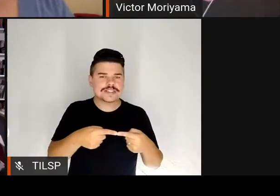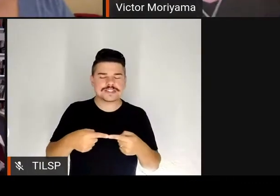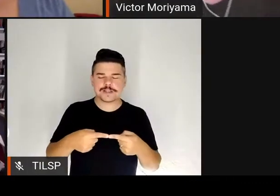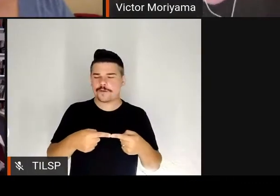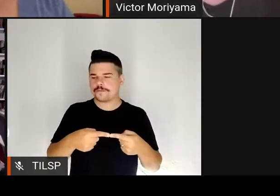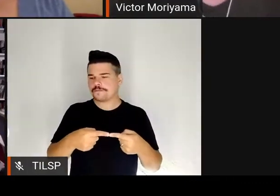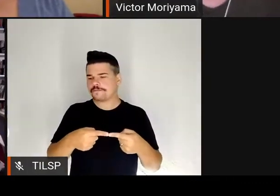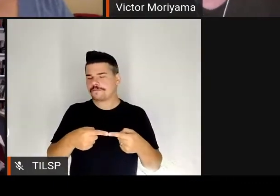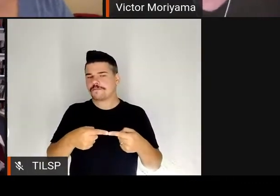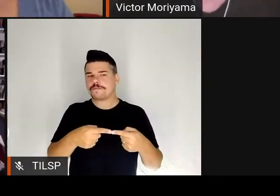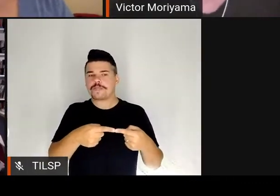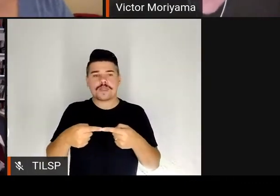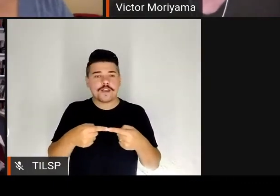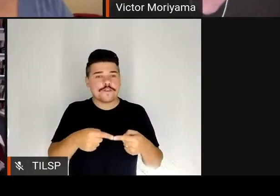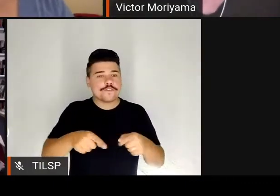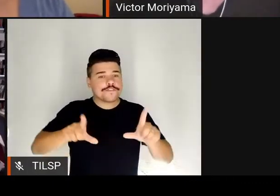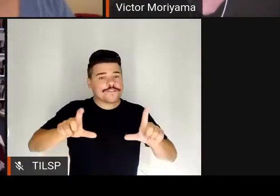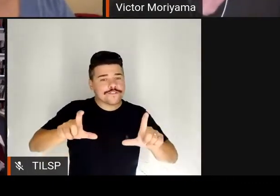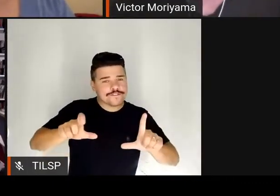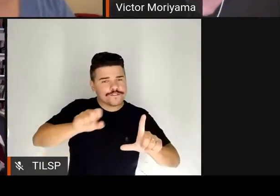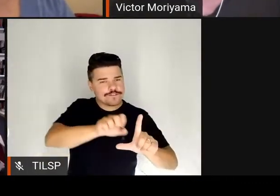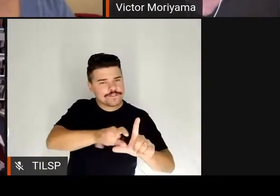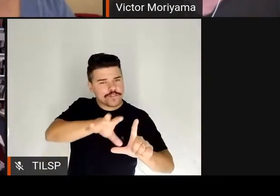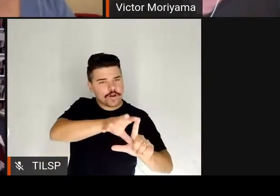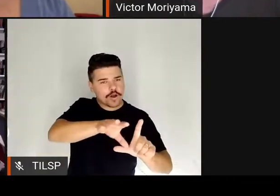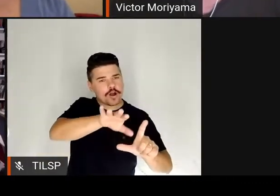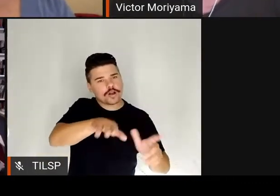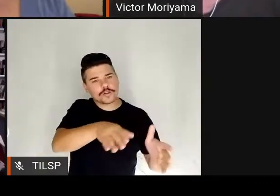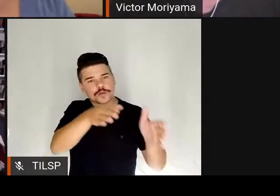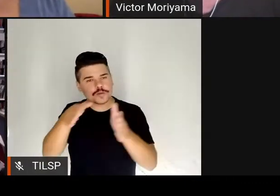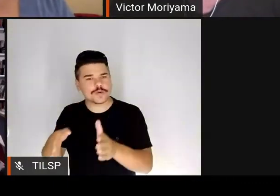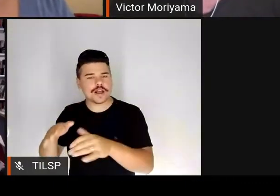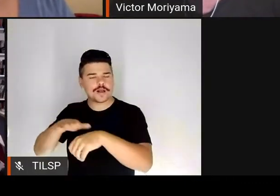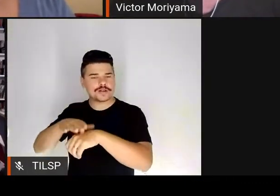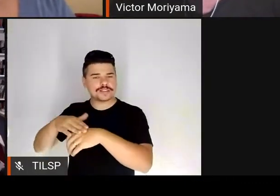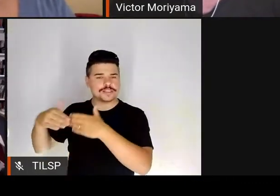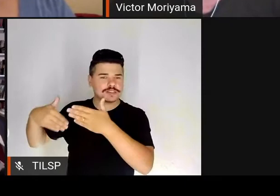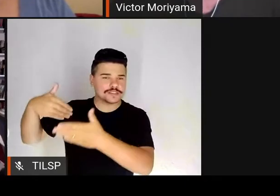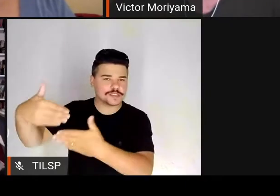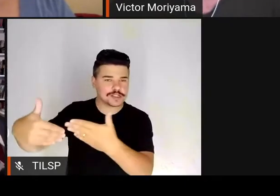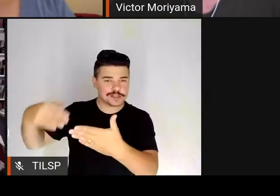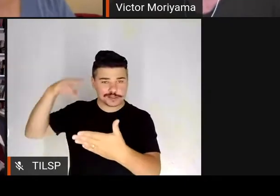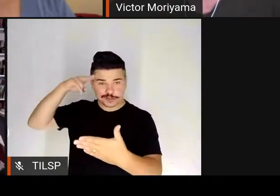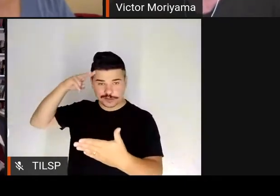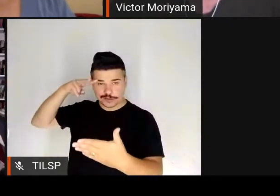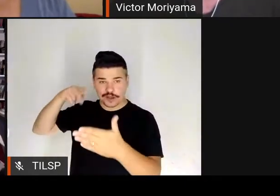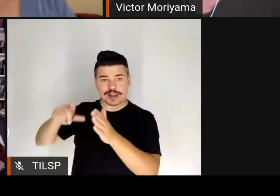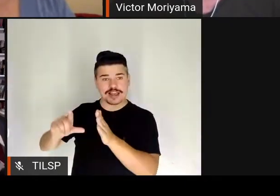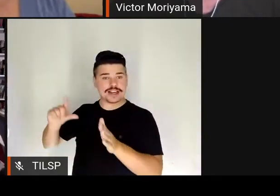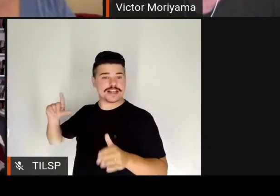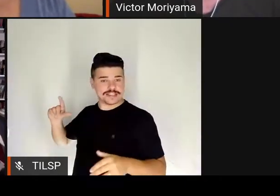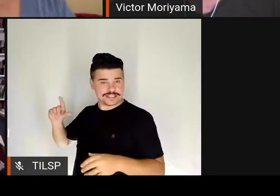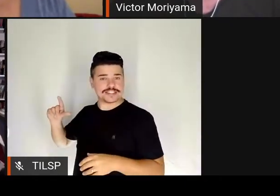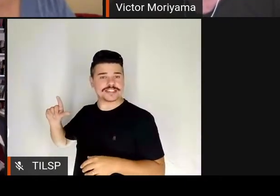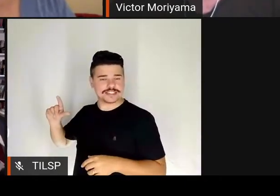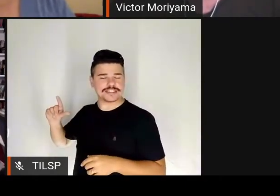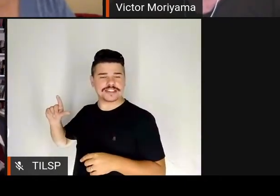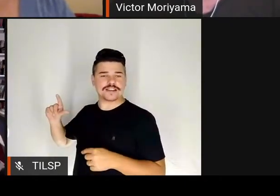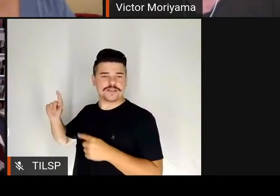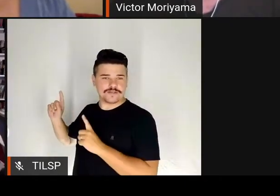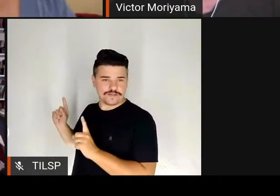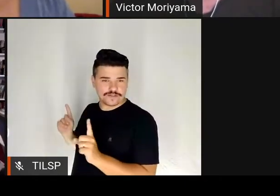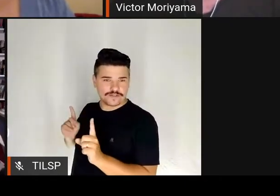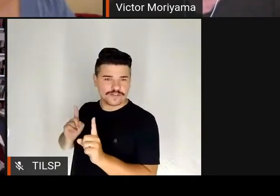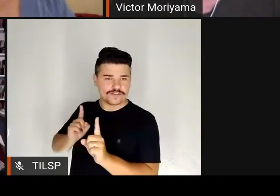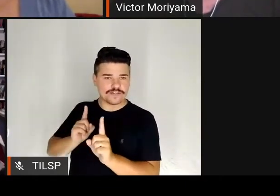com uma fotografia e com uma construção histórica que vem antes dele, que passa por ele, que